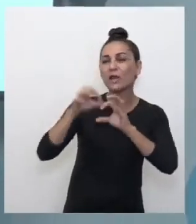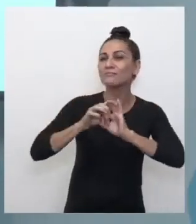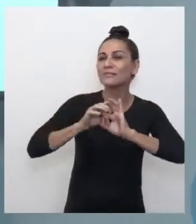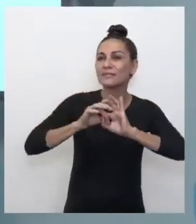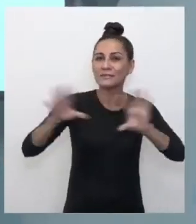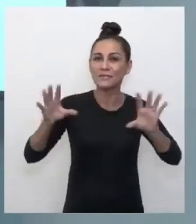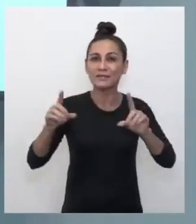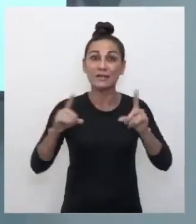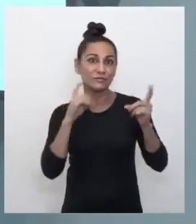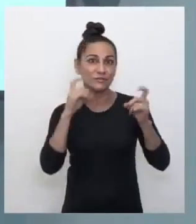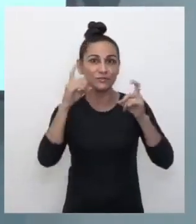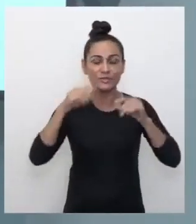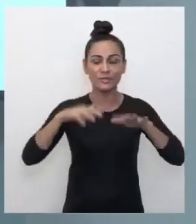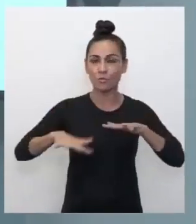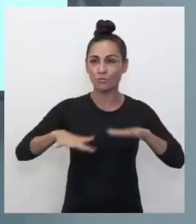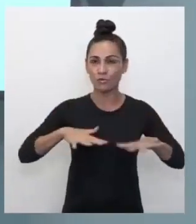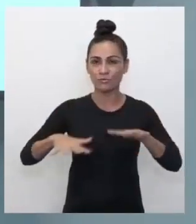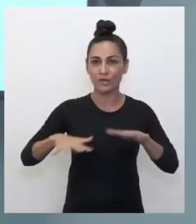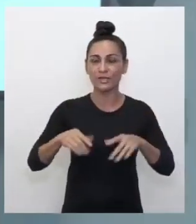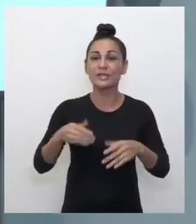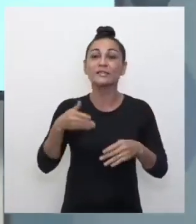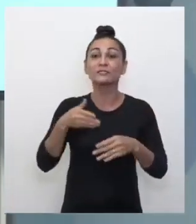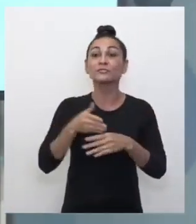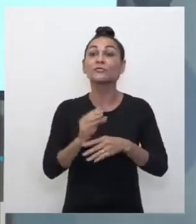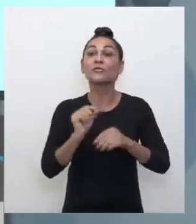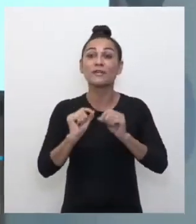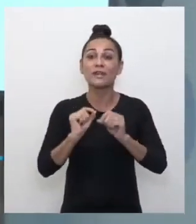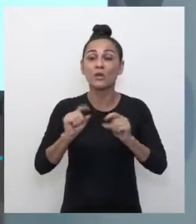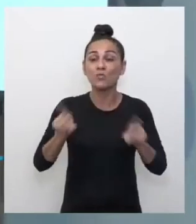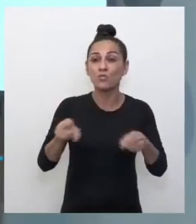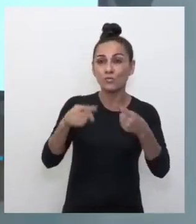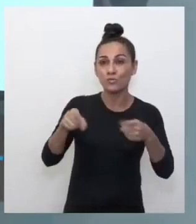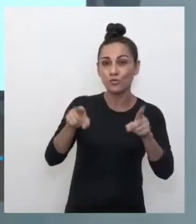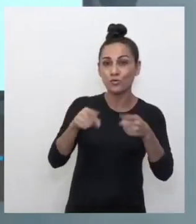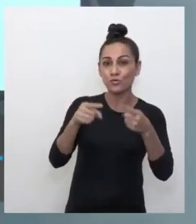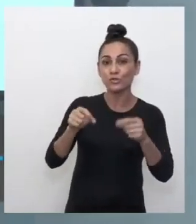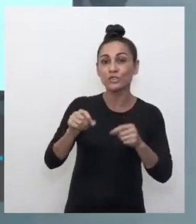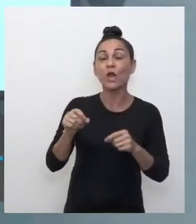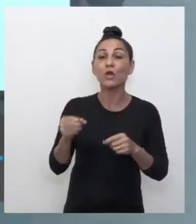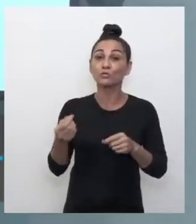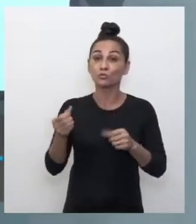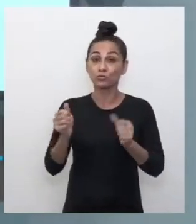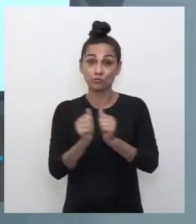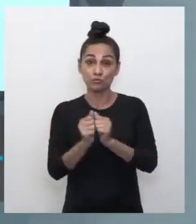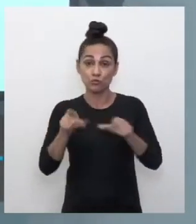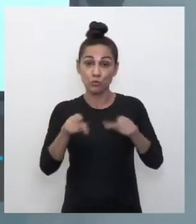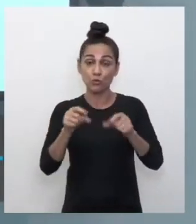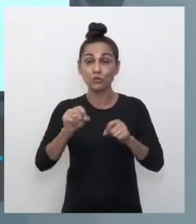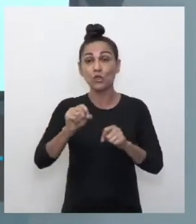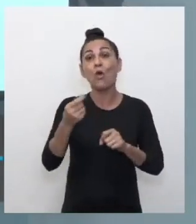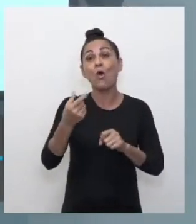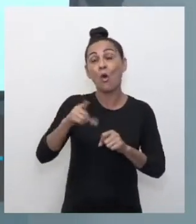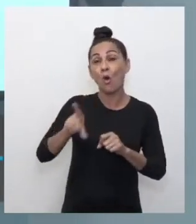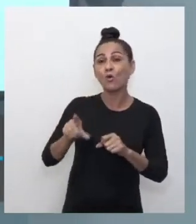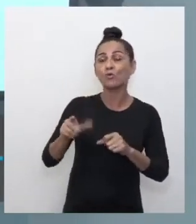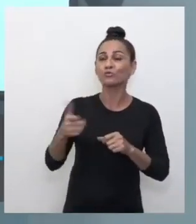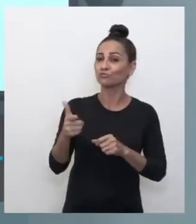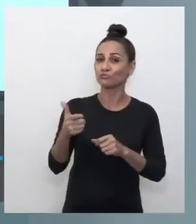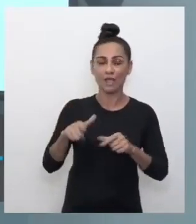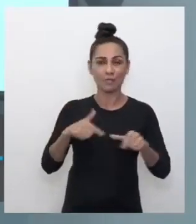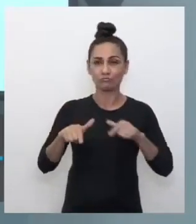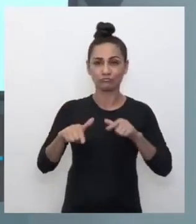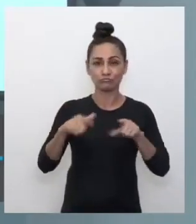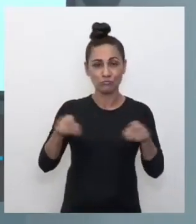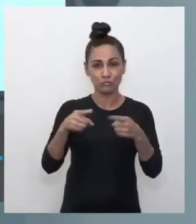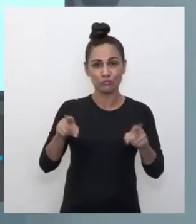de expressão de movimentos, através de música, com ou sem música, né? Para que as pessoas também libertem a sua mente, para que